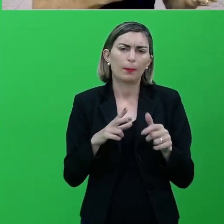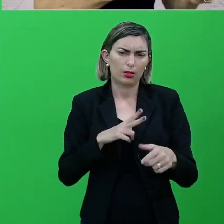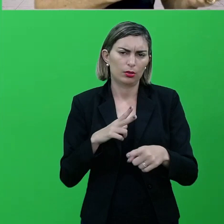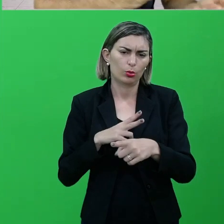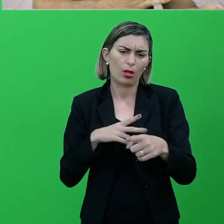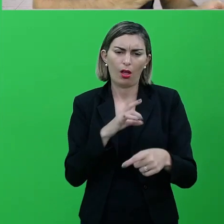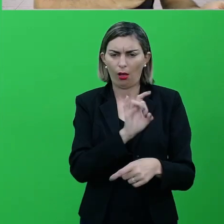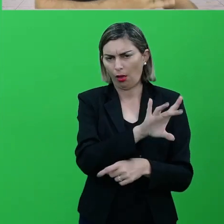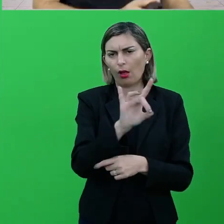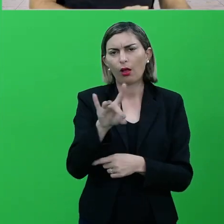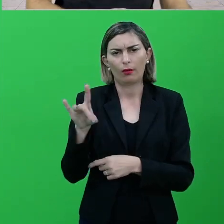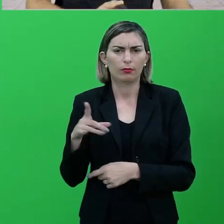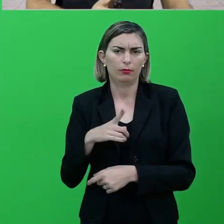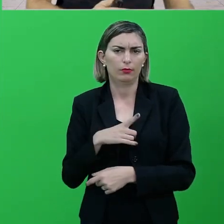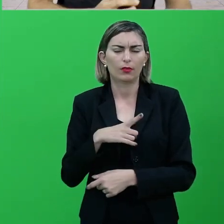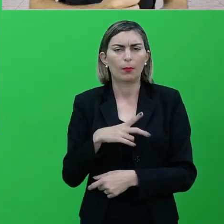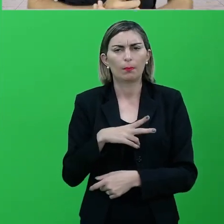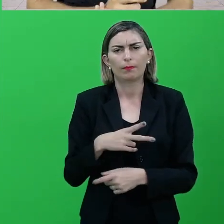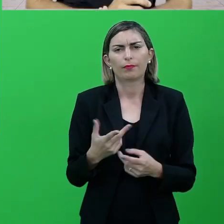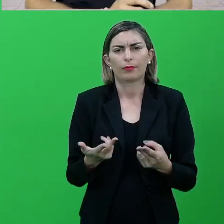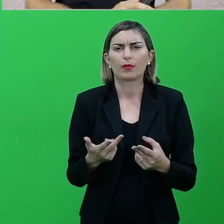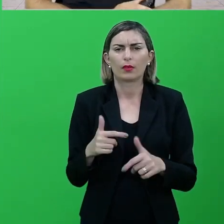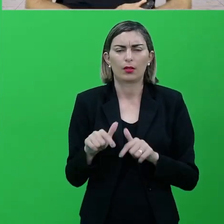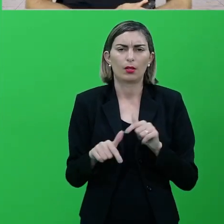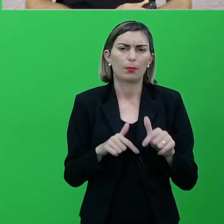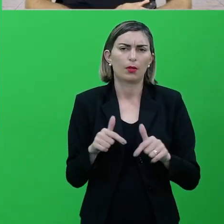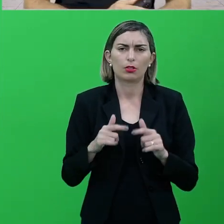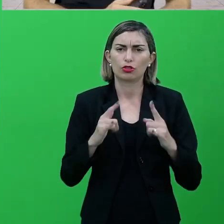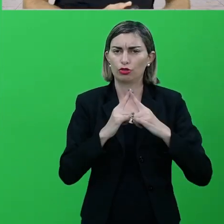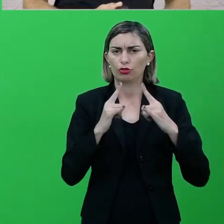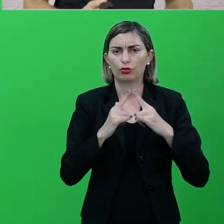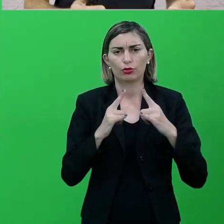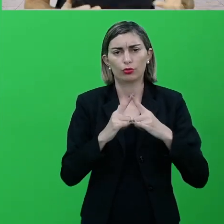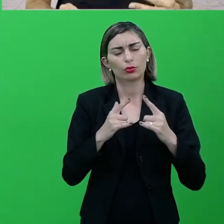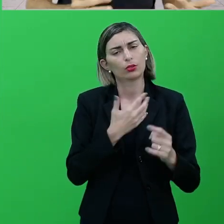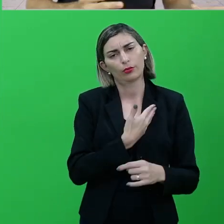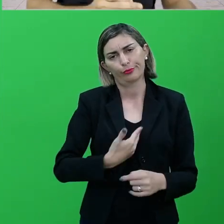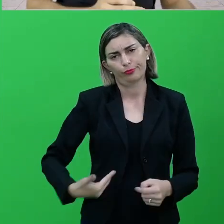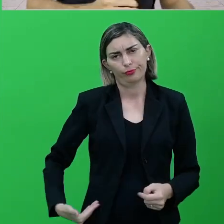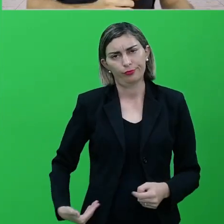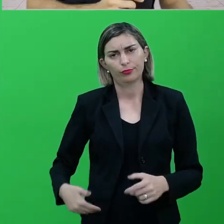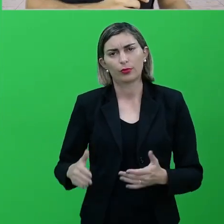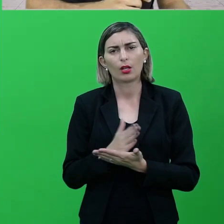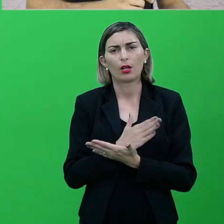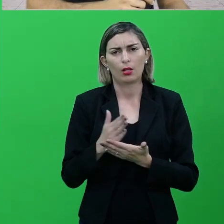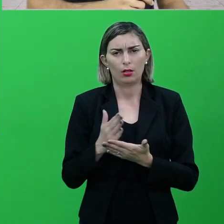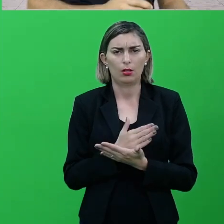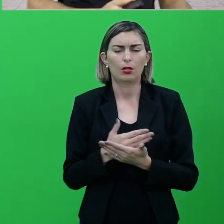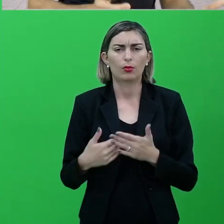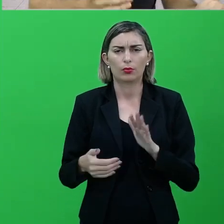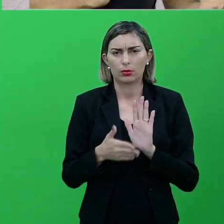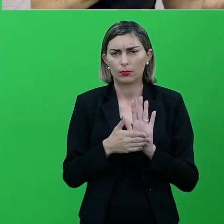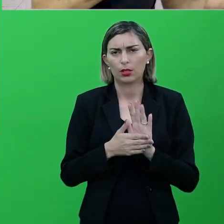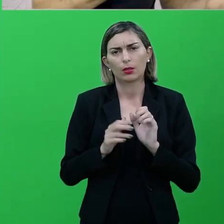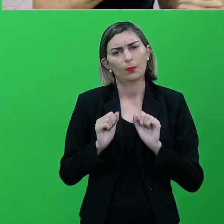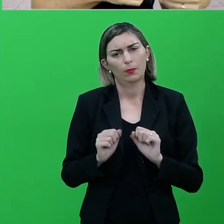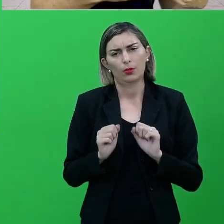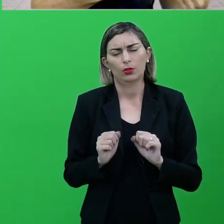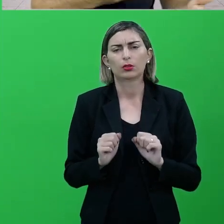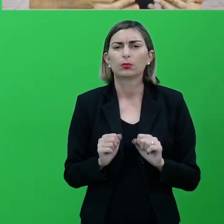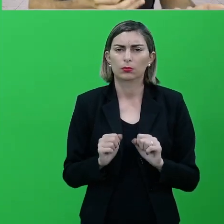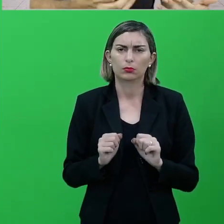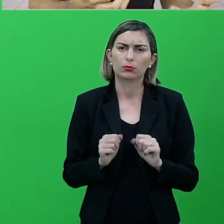particular, né, simplesmente pelo fato de se tratar de uma instituição pública. Algumas métricas poderão ser convertidas,